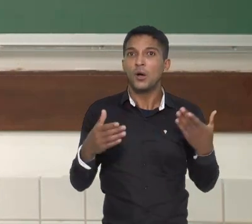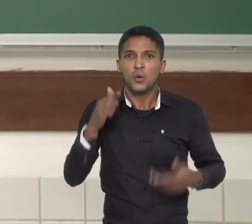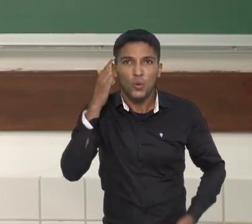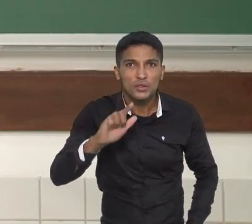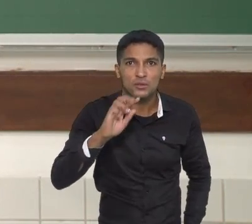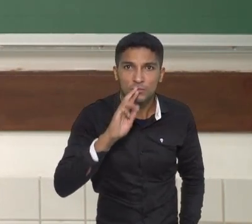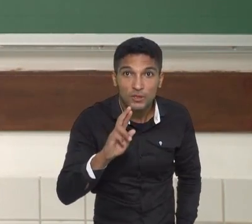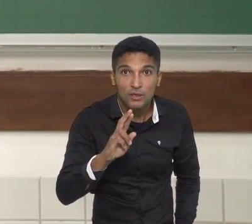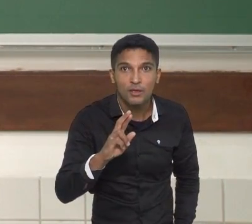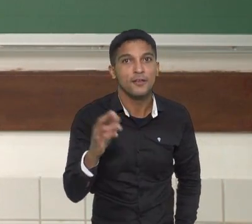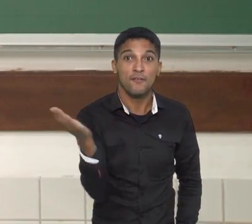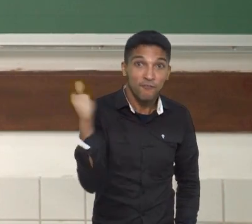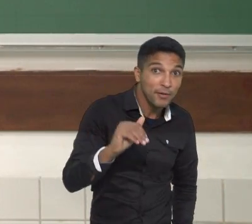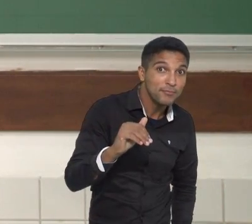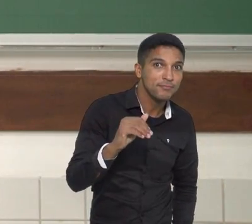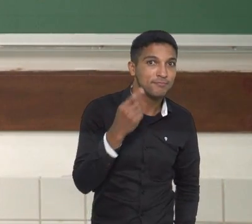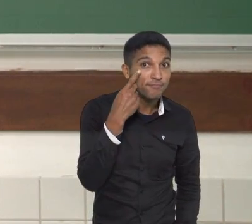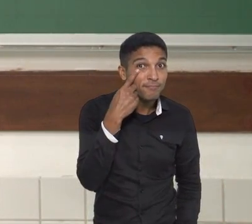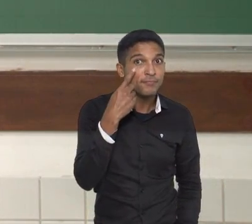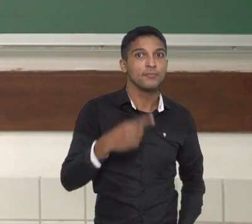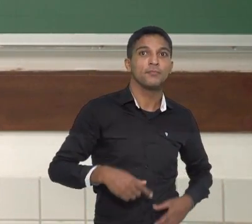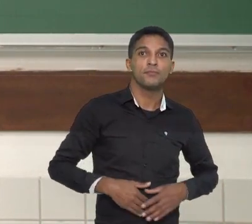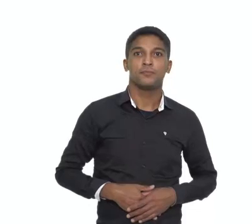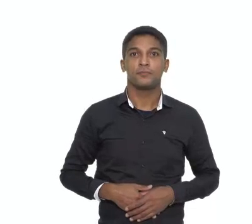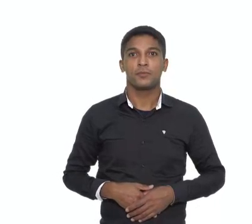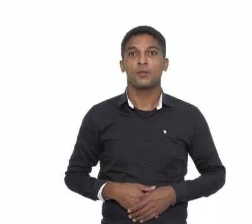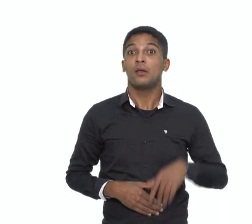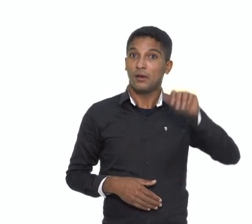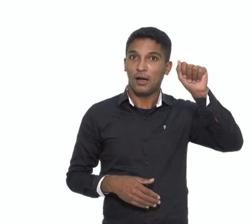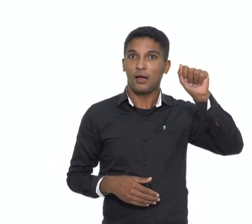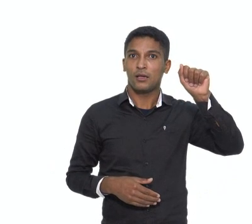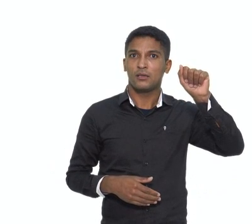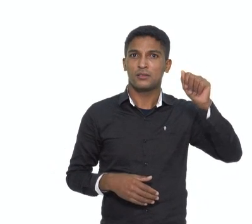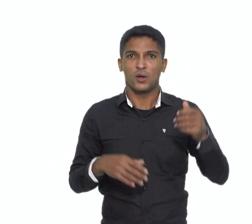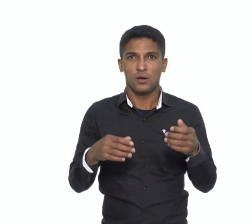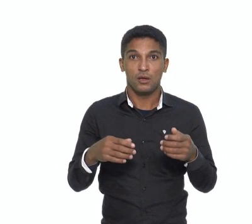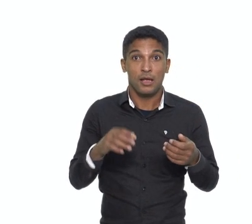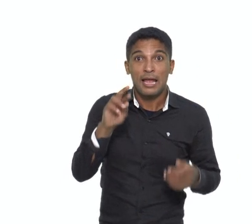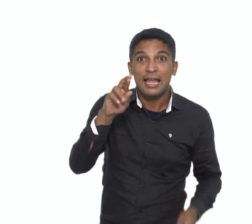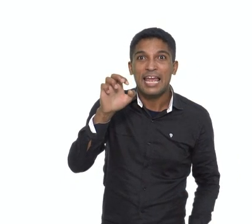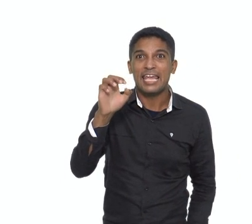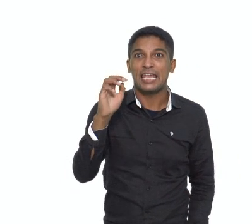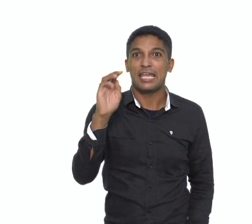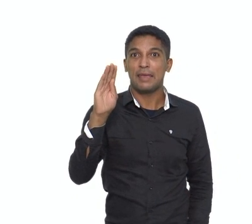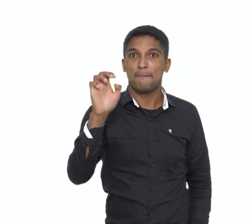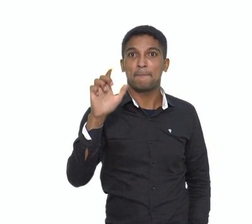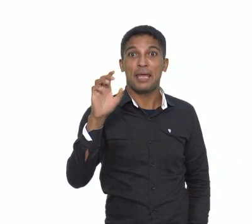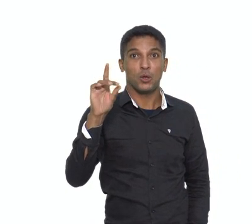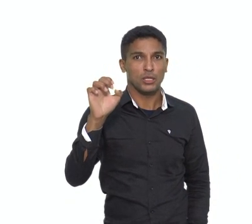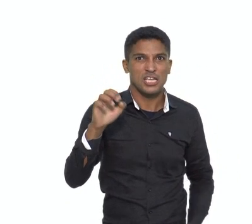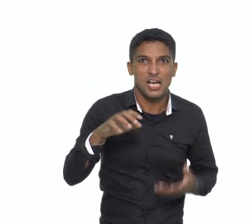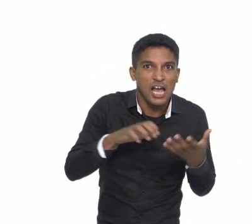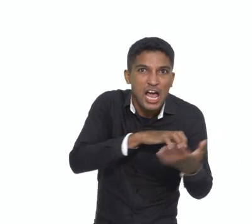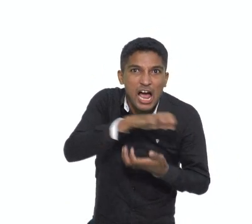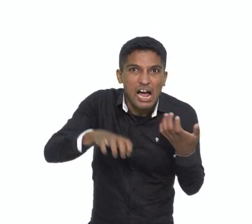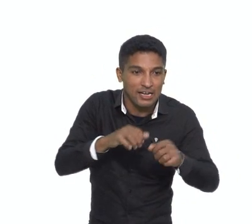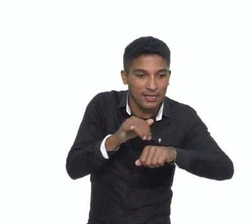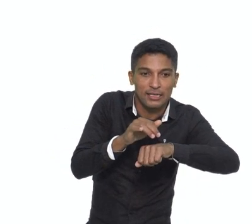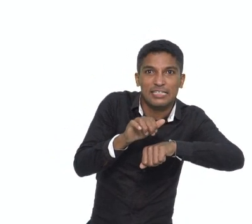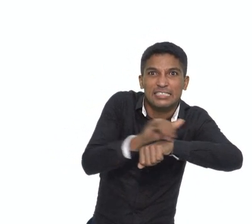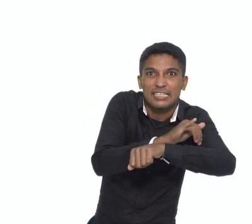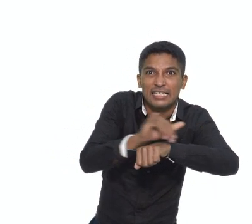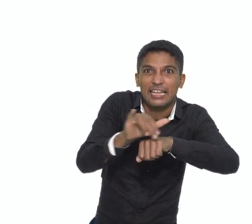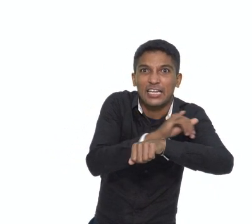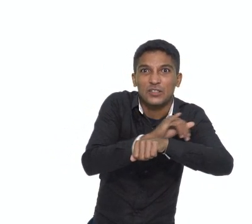Conseguiu responder? Vamos lá? A. Os rebeldes usaram como estratégia para divulgação pública